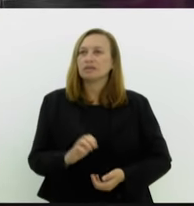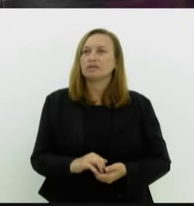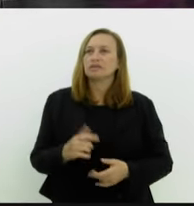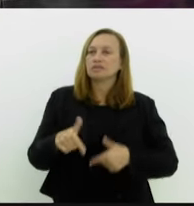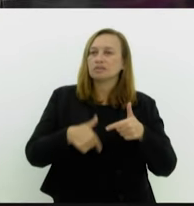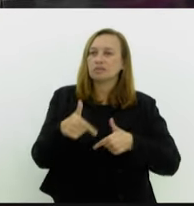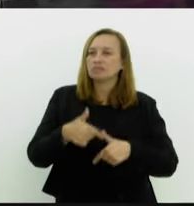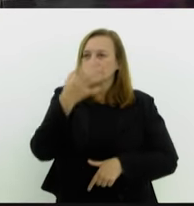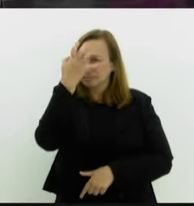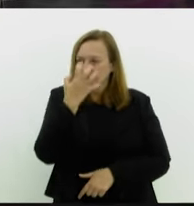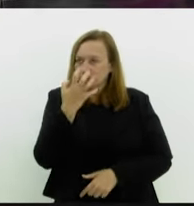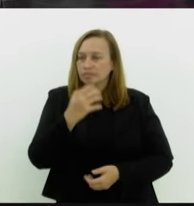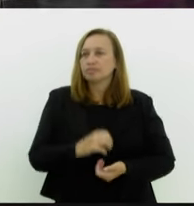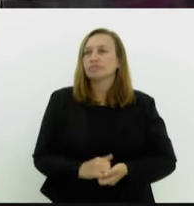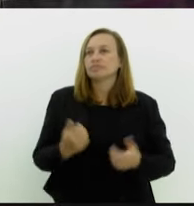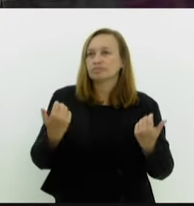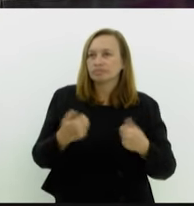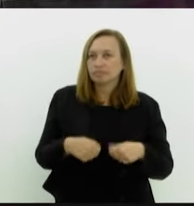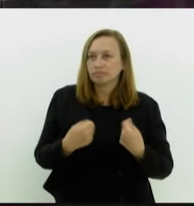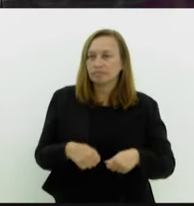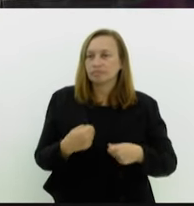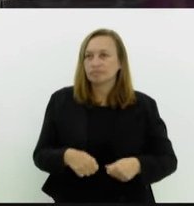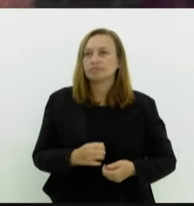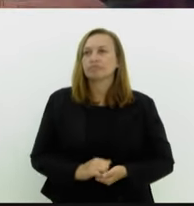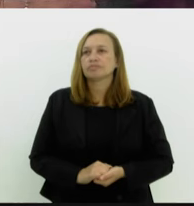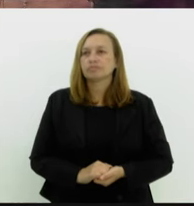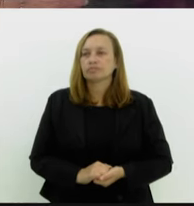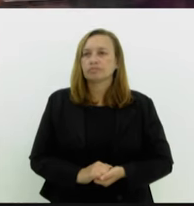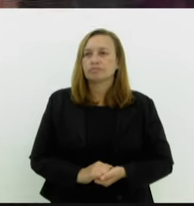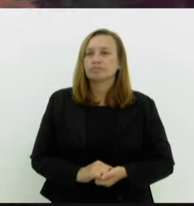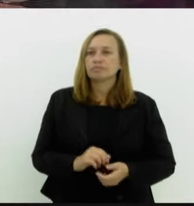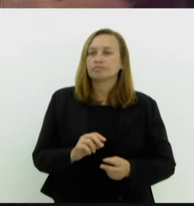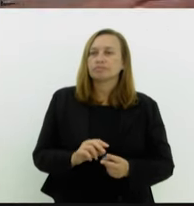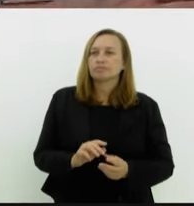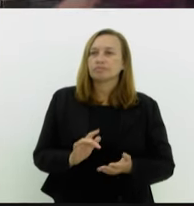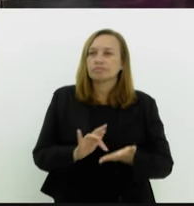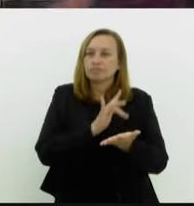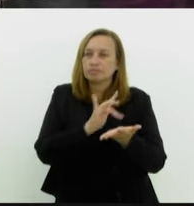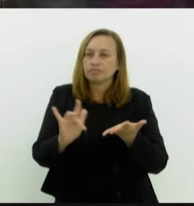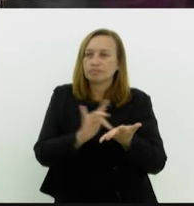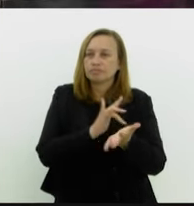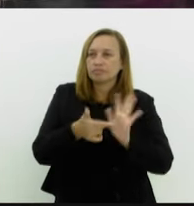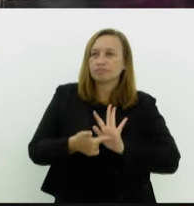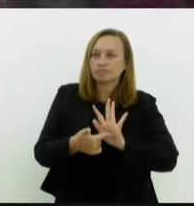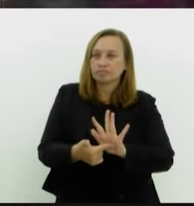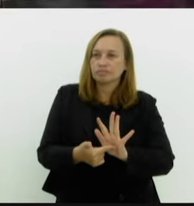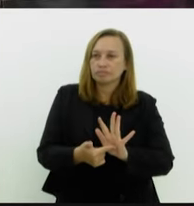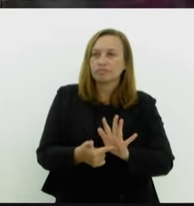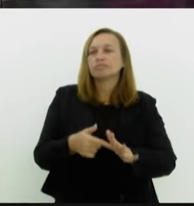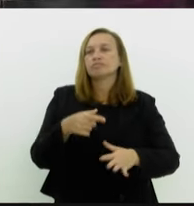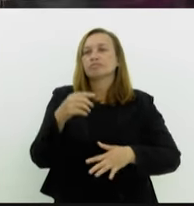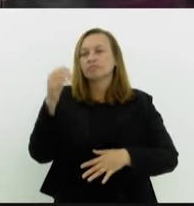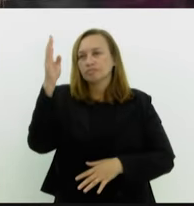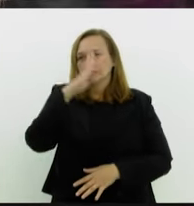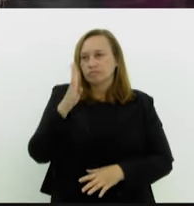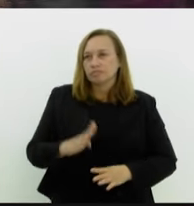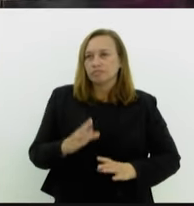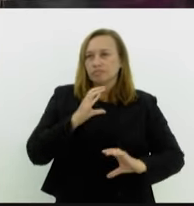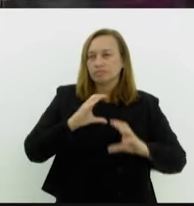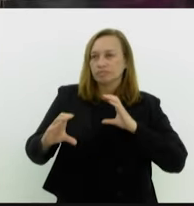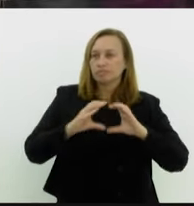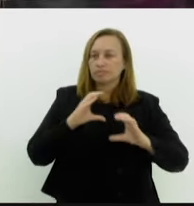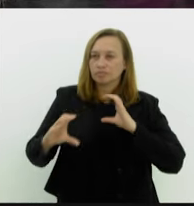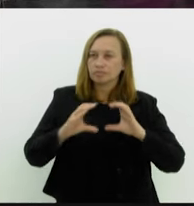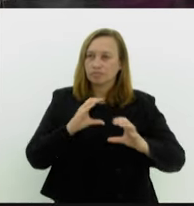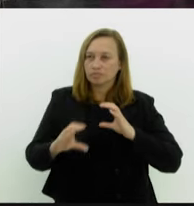tão sério tão necessário porque a ferramenta digital tá mostrando o quanto o Brasil tá se comunicando de forma direta